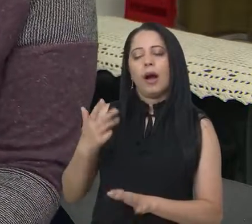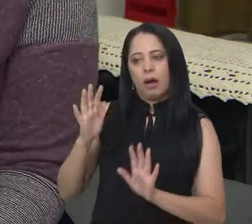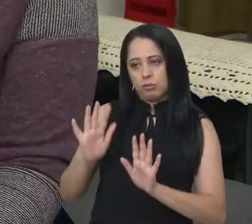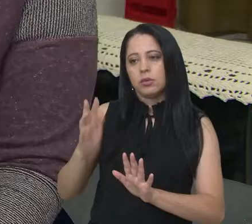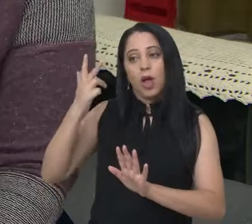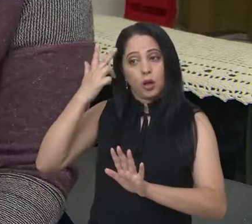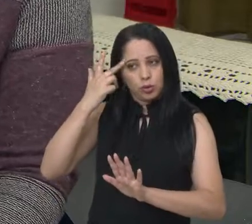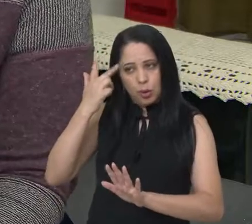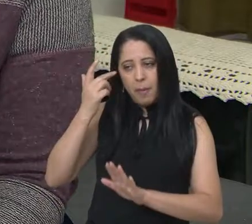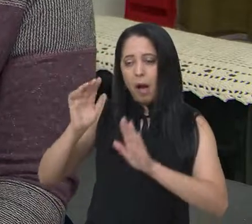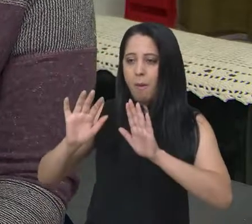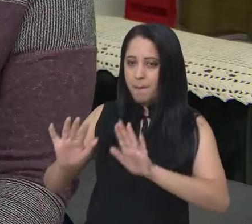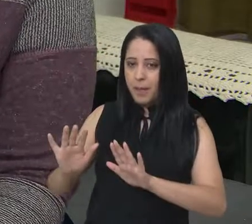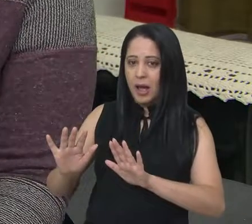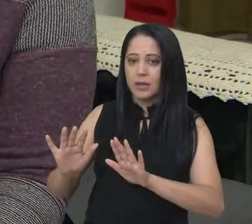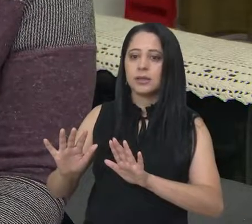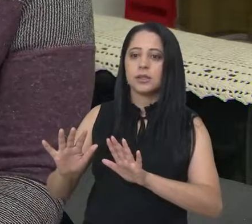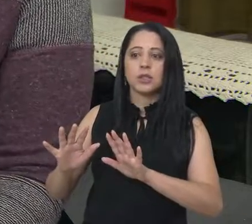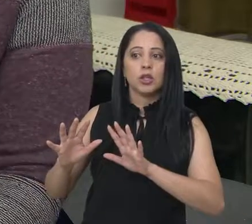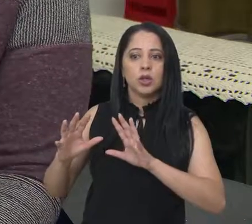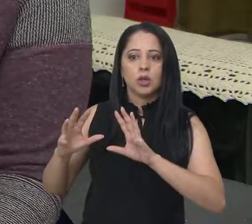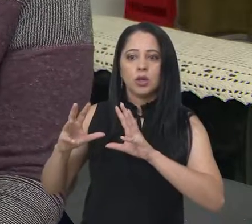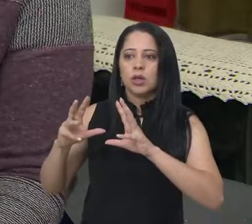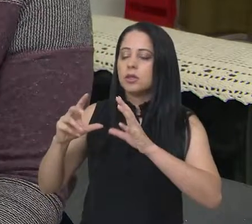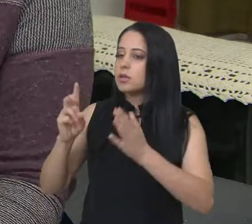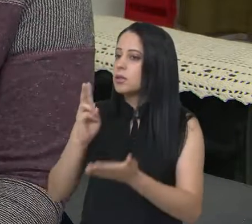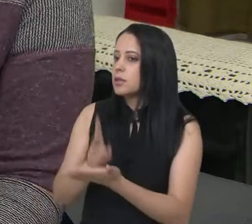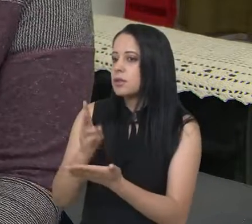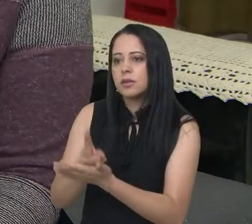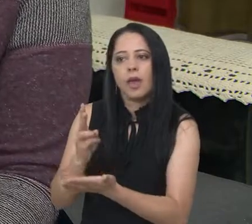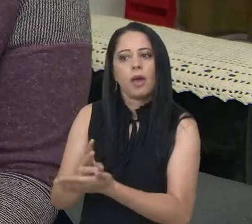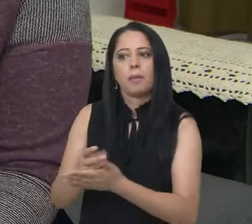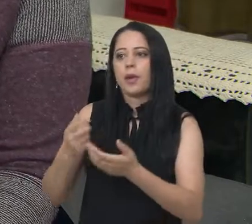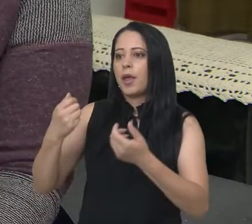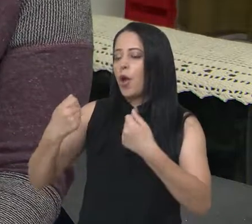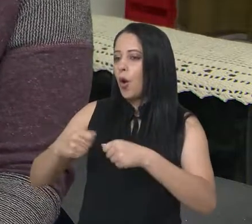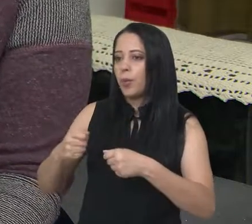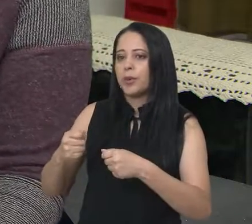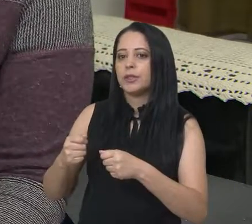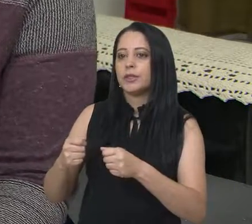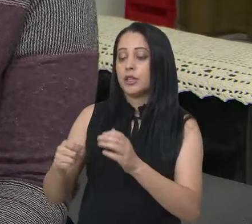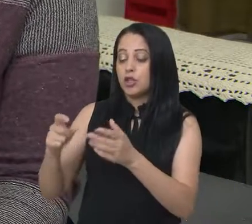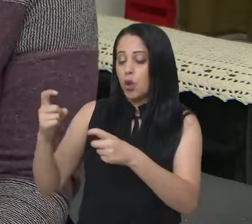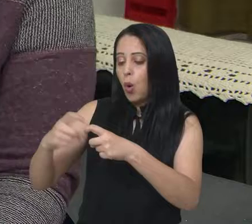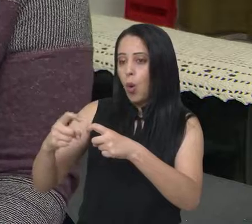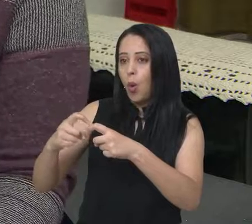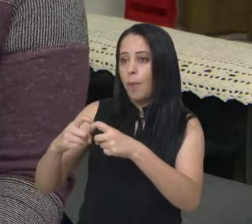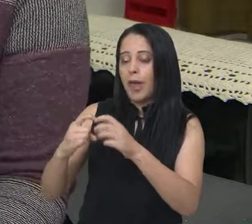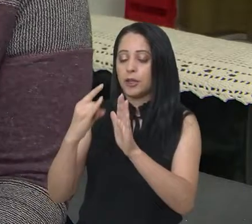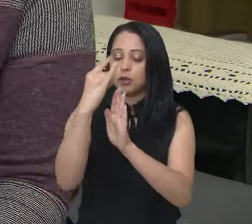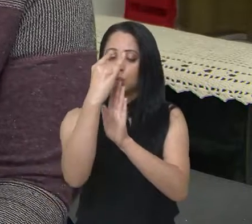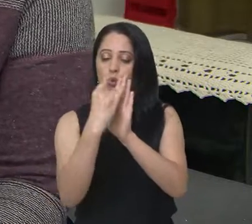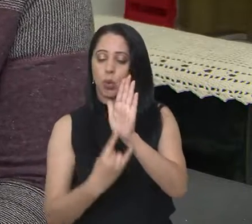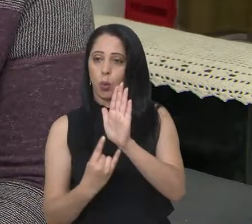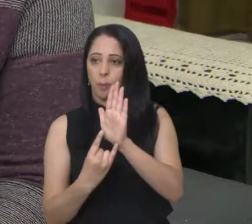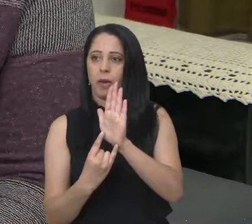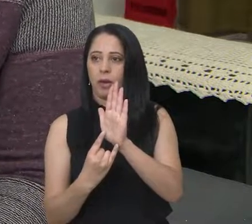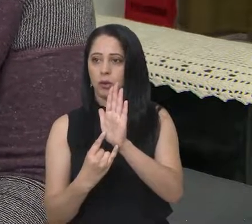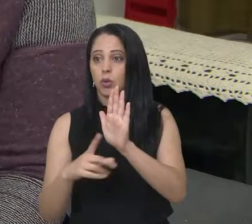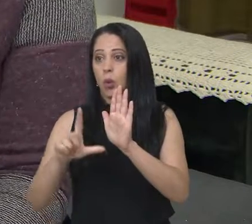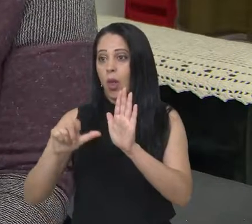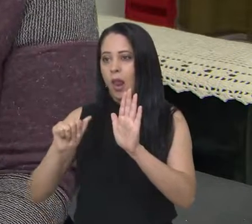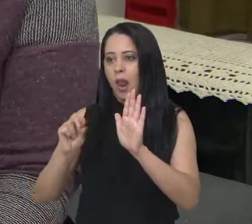eu vou fazer hoje em dia, eu dependo de laudos, né, de médicos que me acompanham, a neuro, a